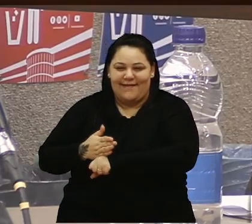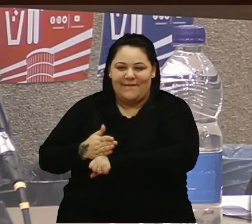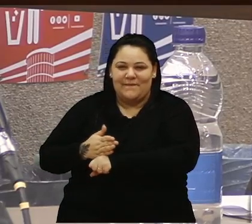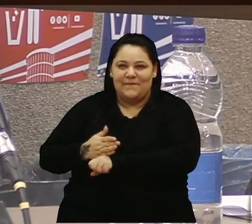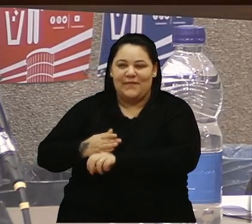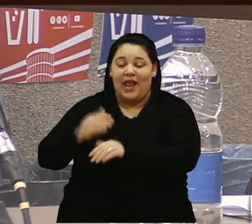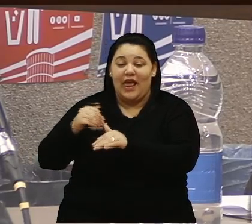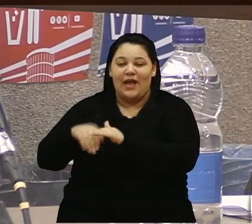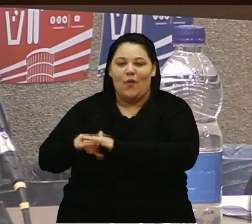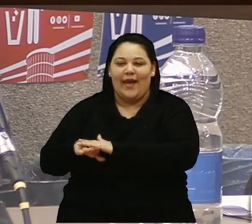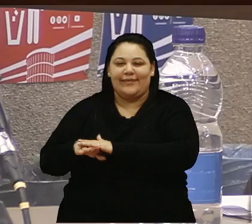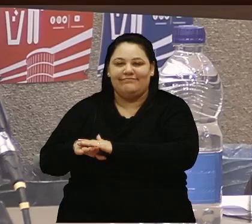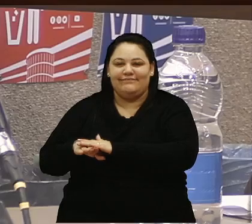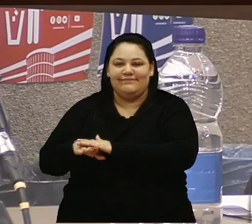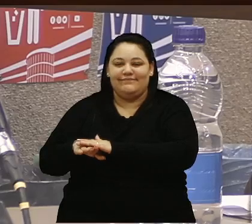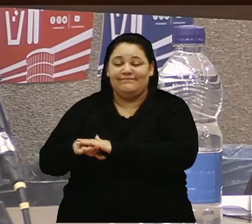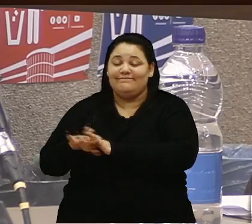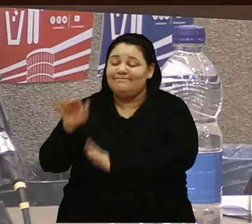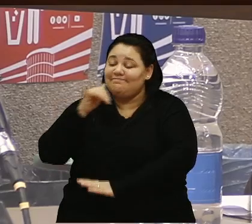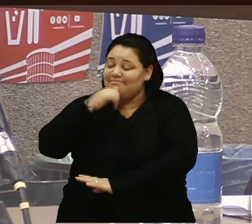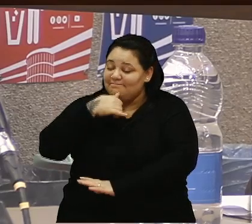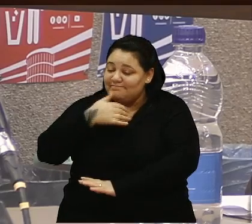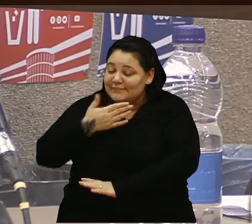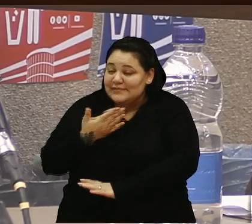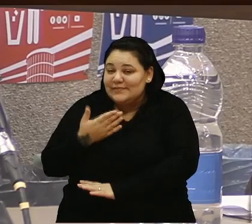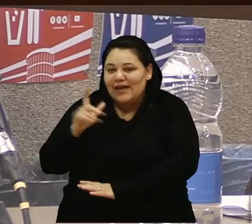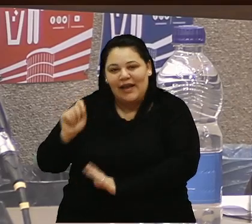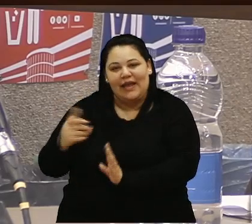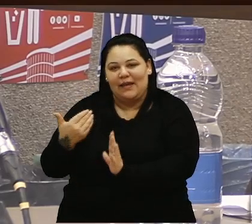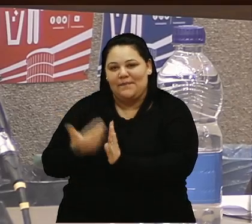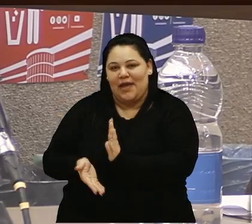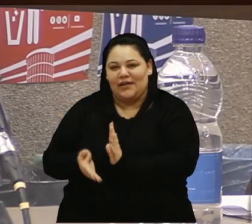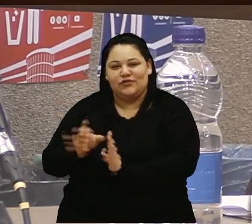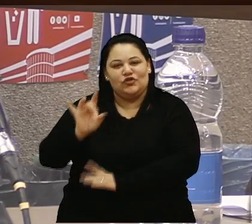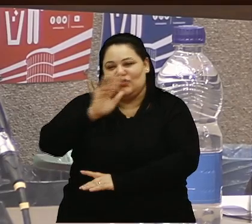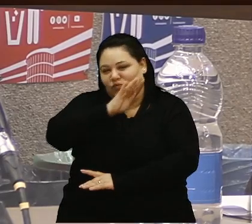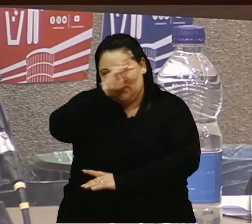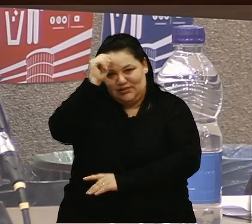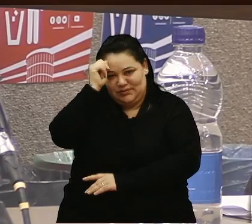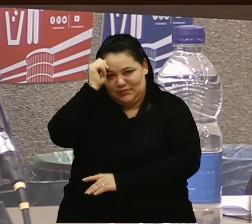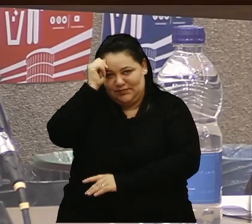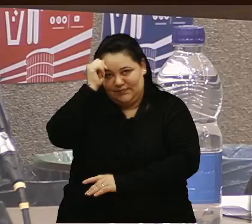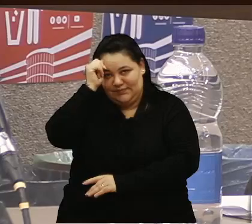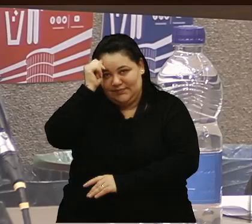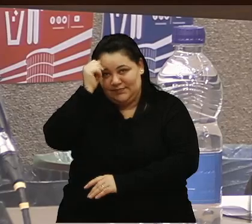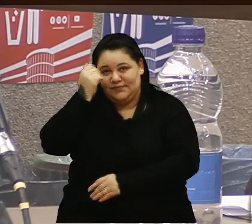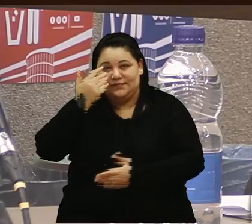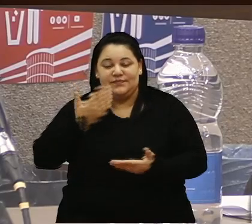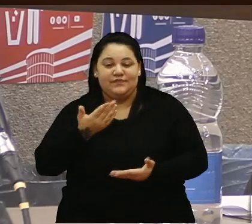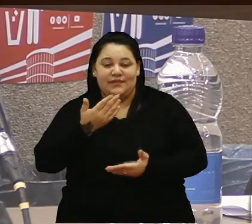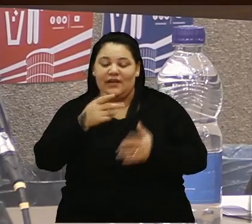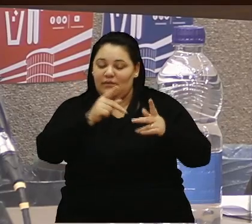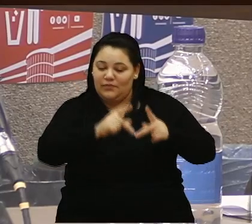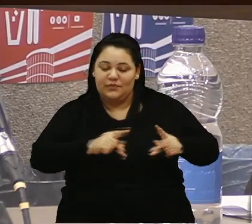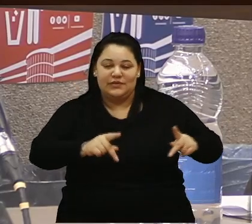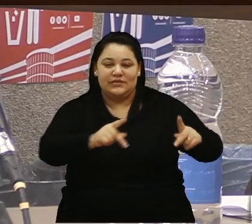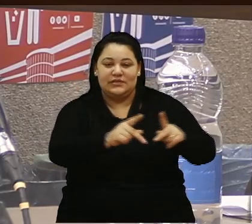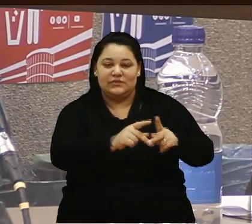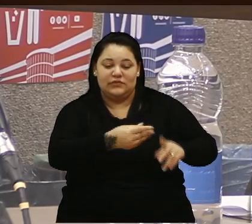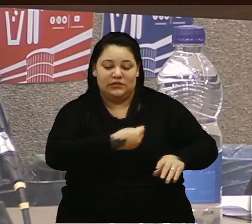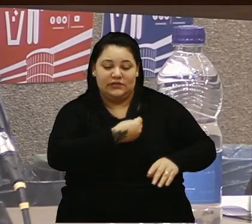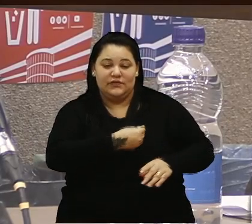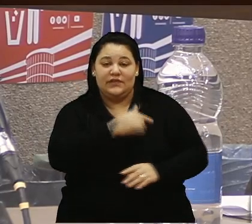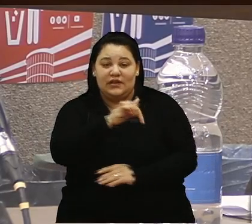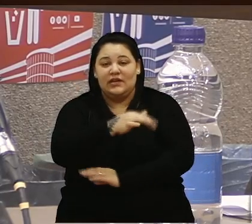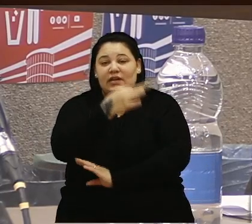colocadas na gaveta. E, infelizmente, quem perde isso é o município. Né? A população que vive aqui em Caxias